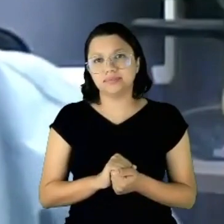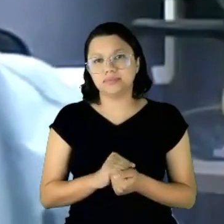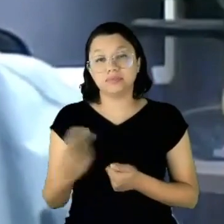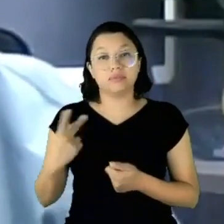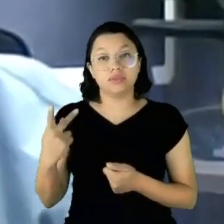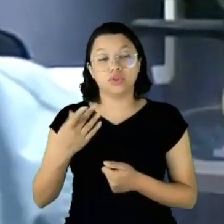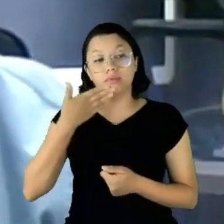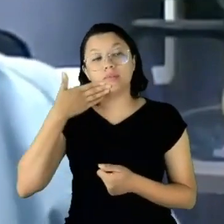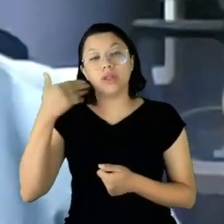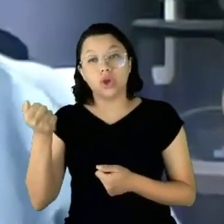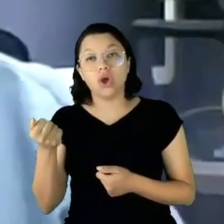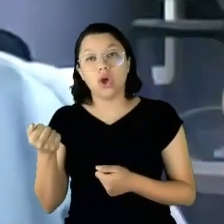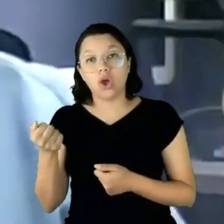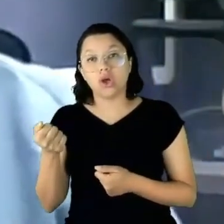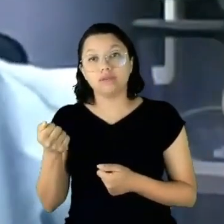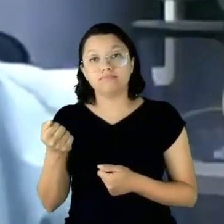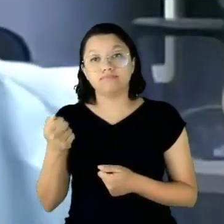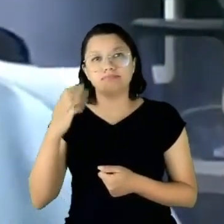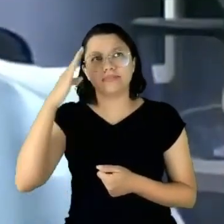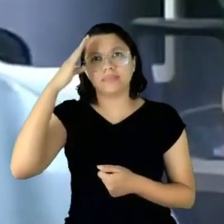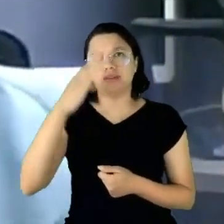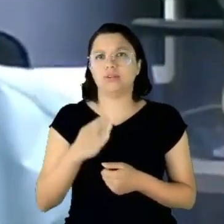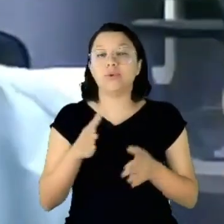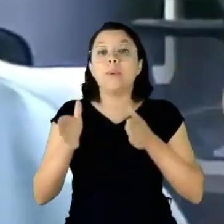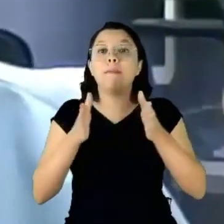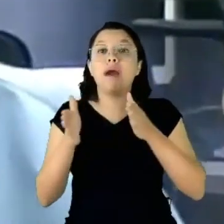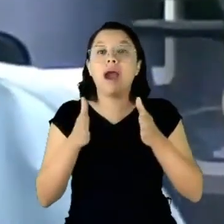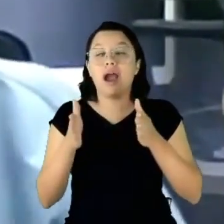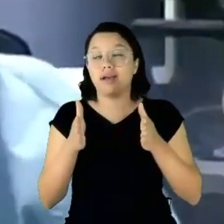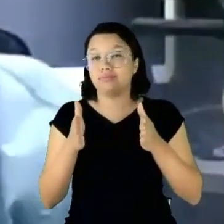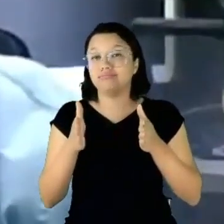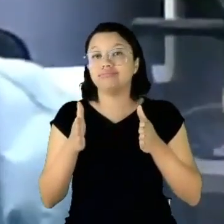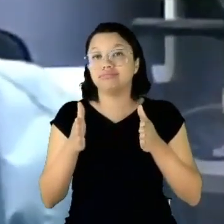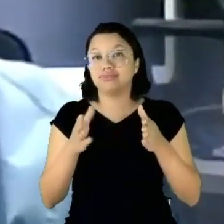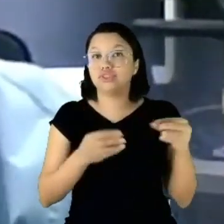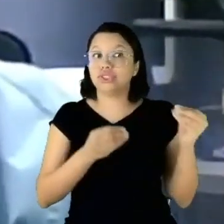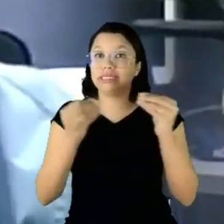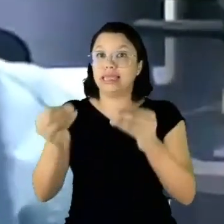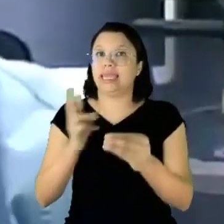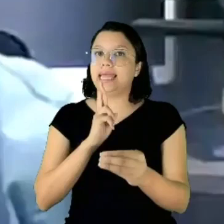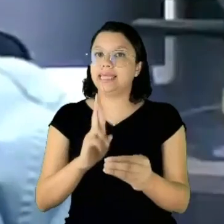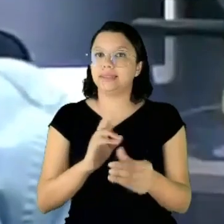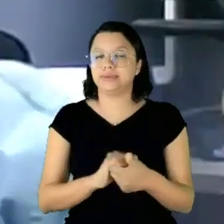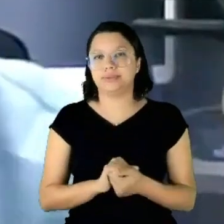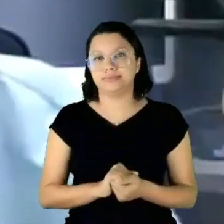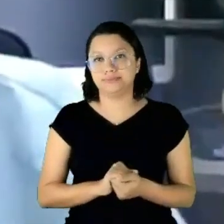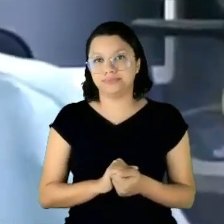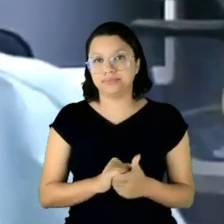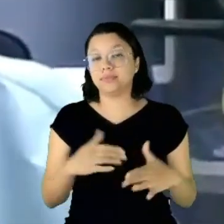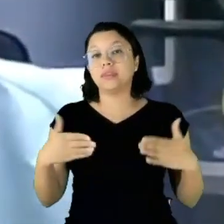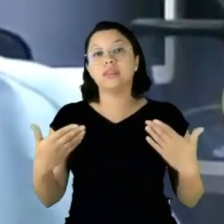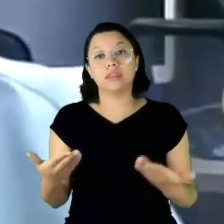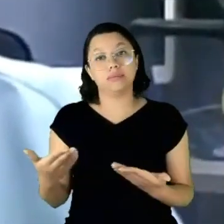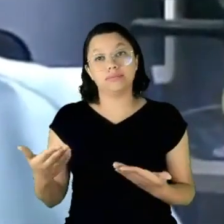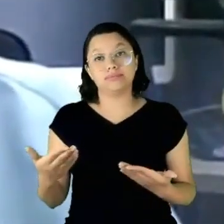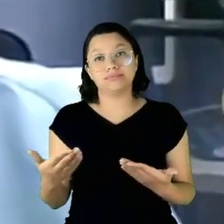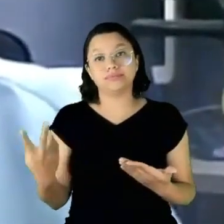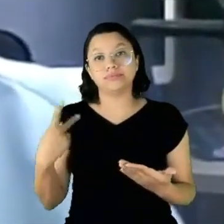melhoremos a nossa principalmente o prazo de entrega dos nossos resultados, então nós podemos